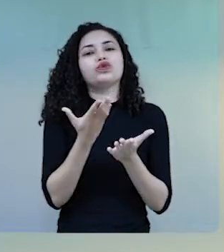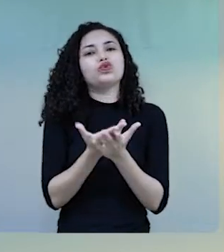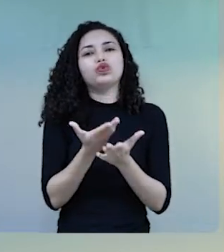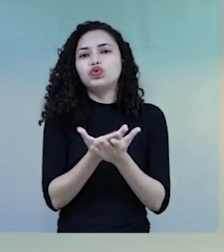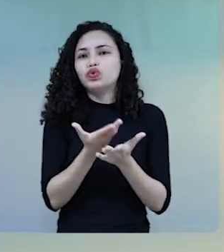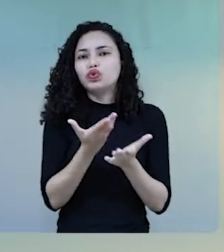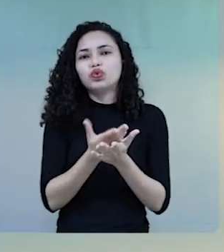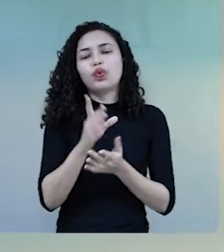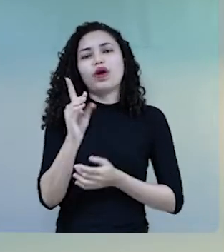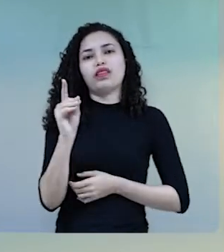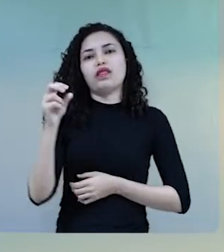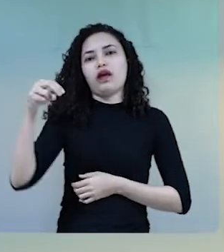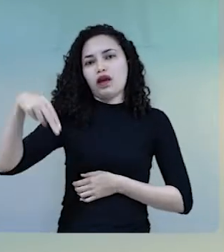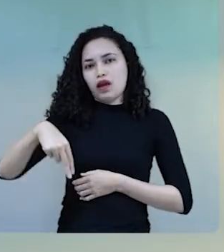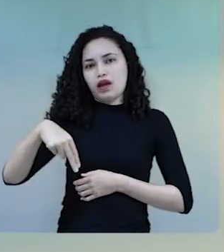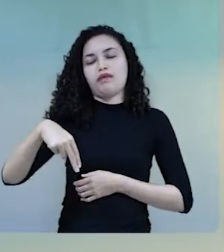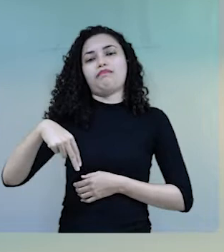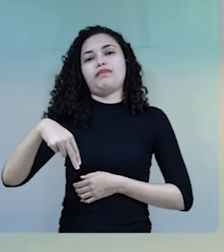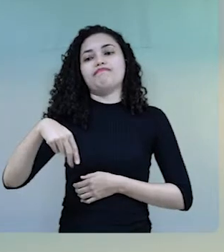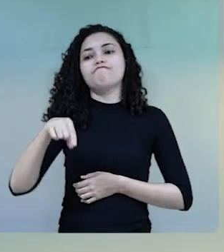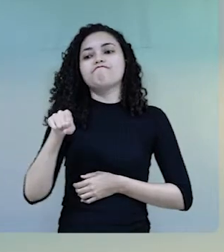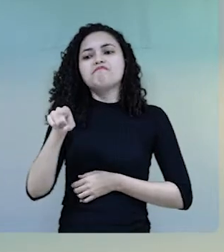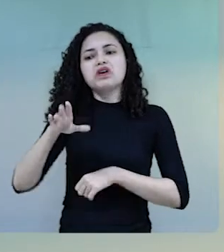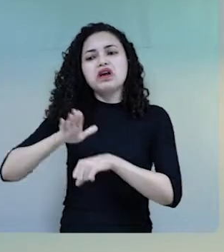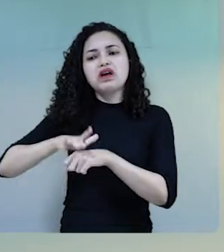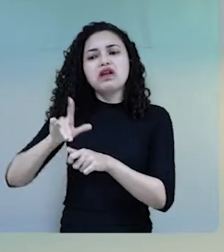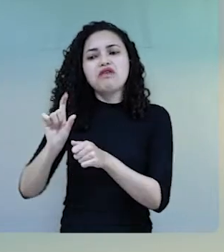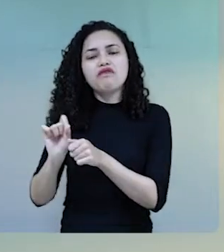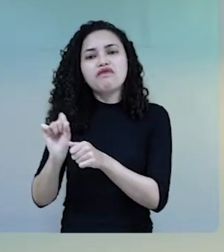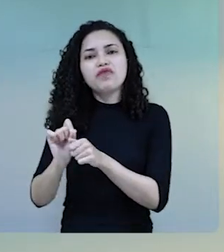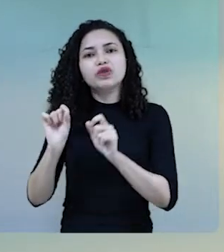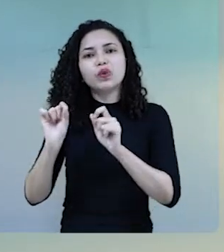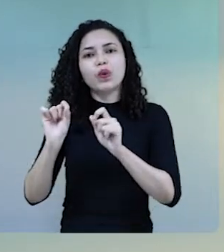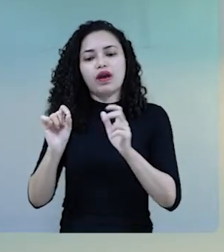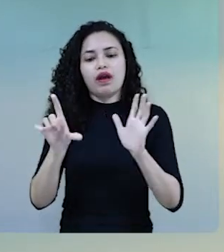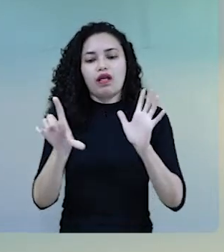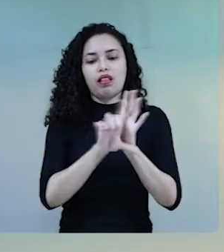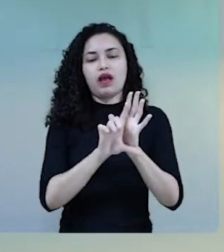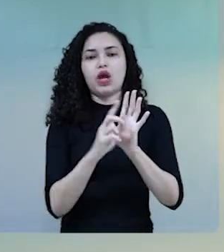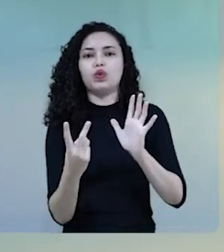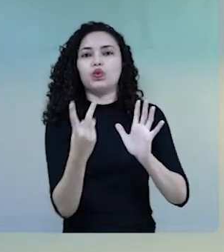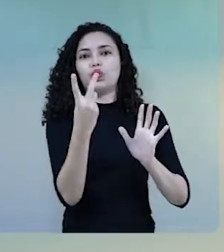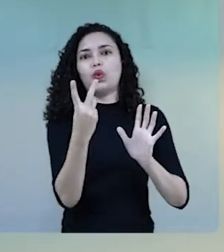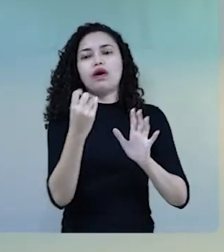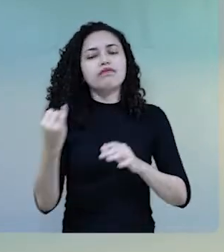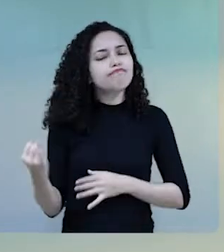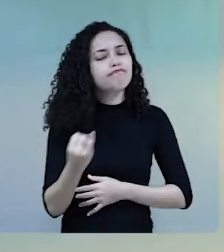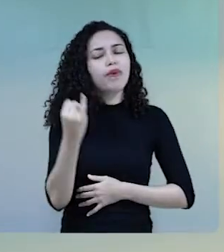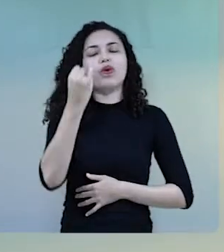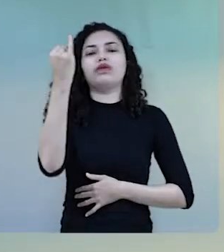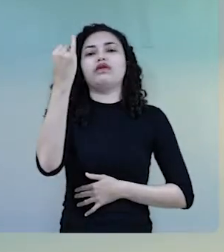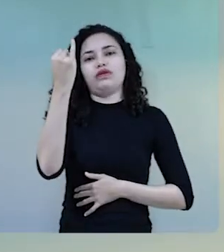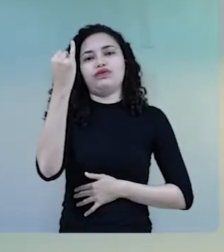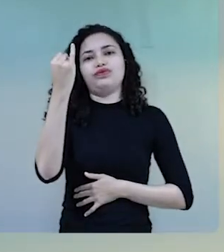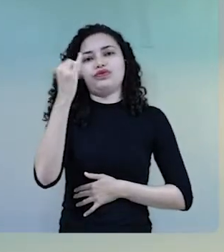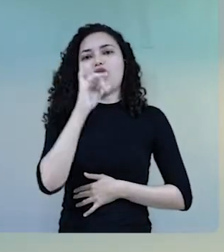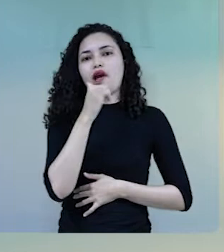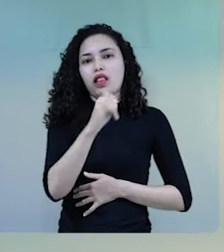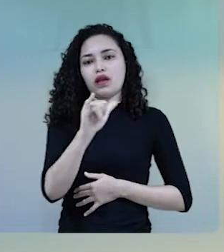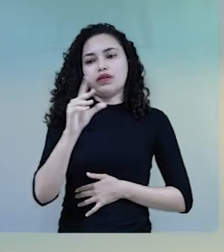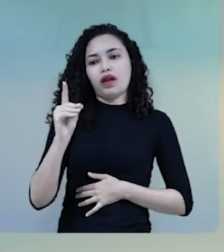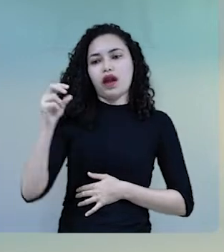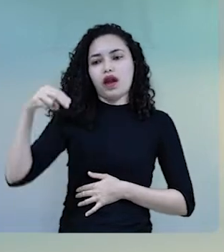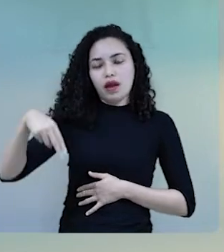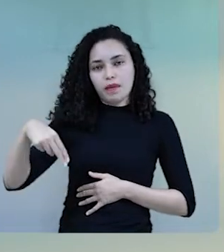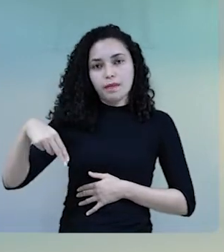elétrica, resistores, tá? E ele fez uma formulação de 2 leis, tá? 2 leis que são essenciais para a eletrodinâmica, que é chamada a primeira